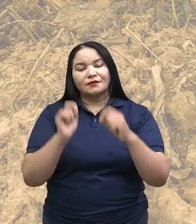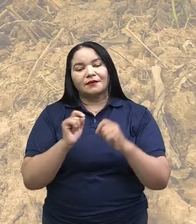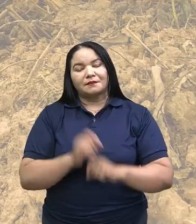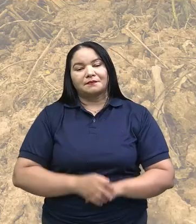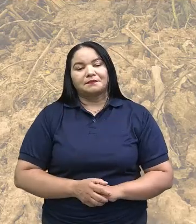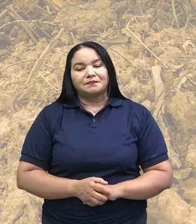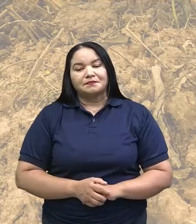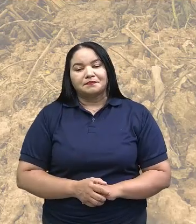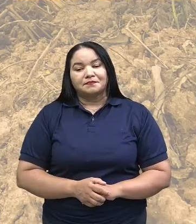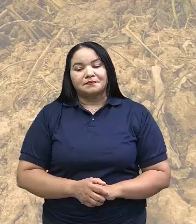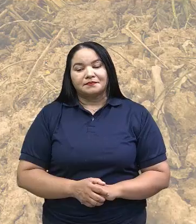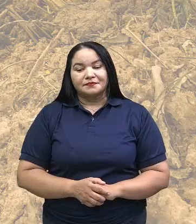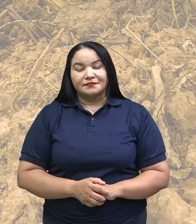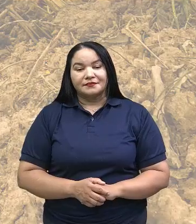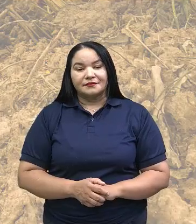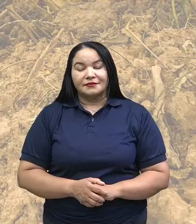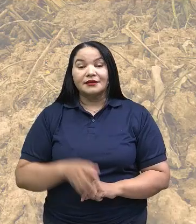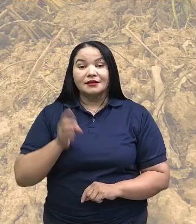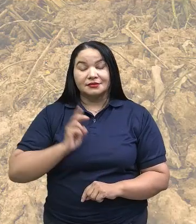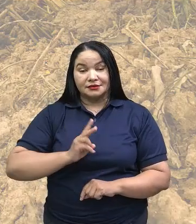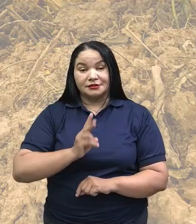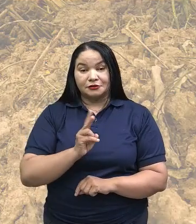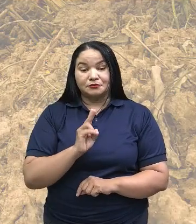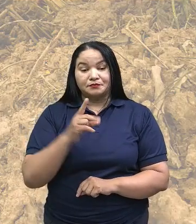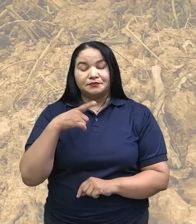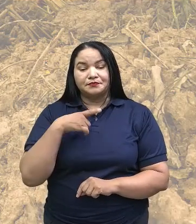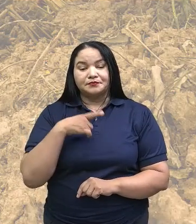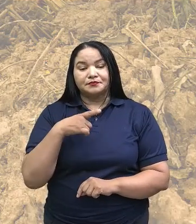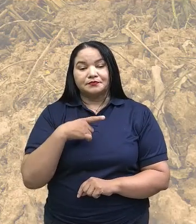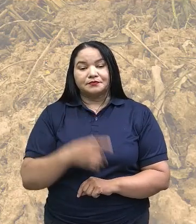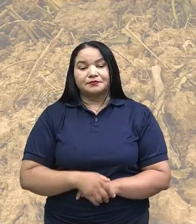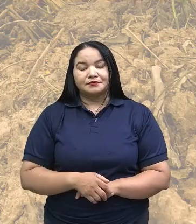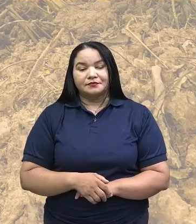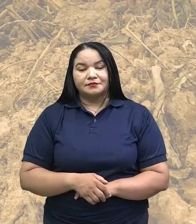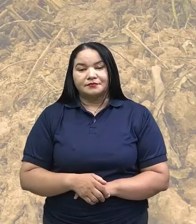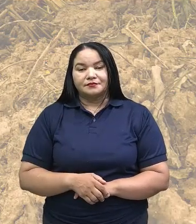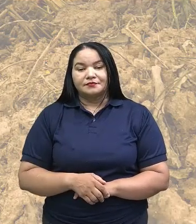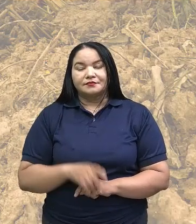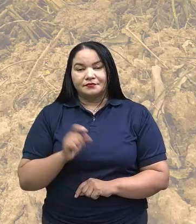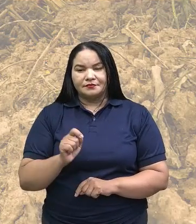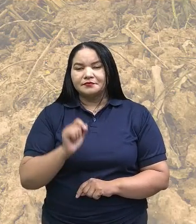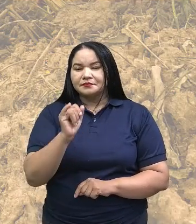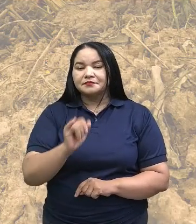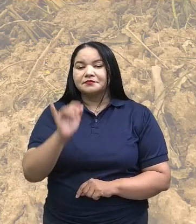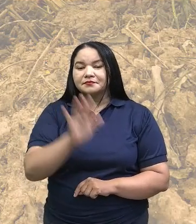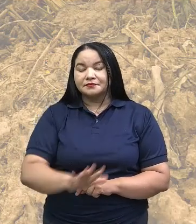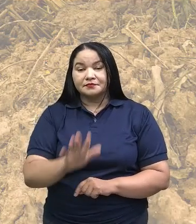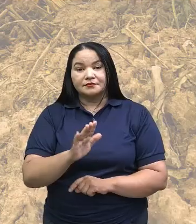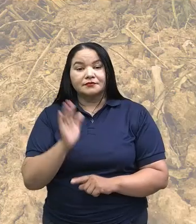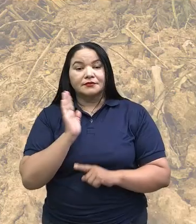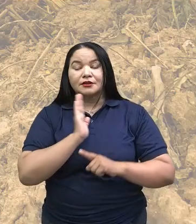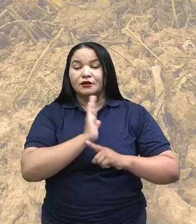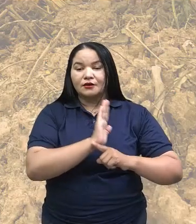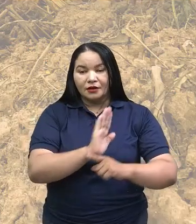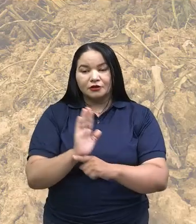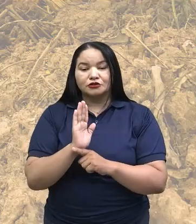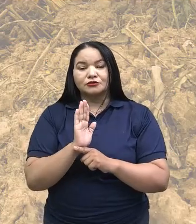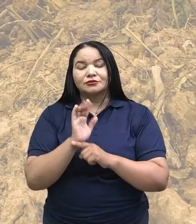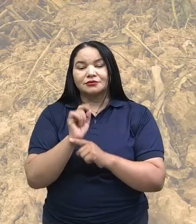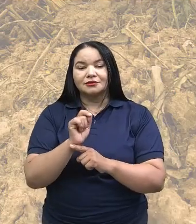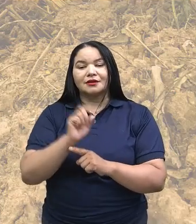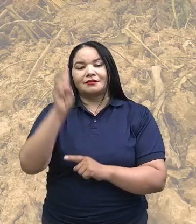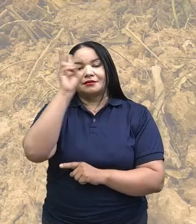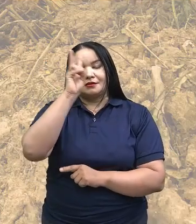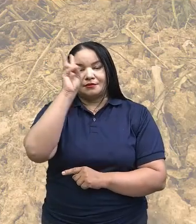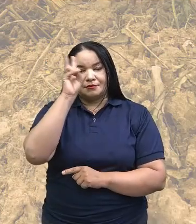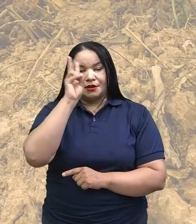sempre nós temos como imagens, né, que ajudam a gente a lembrar o que está acontecendo. Sim. E é o que nós